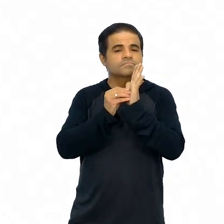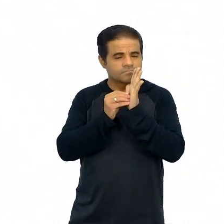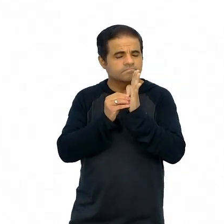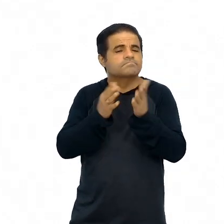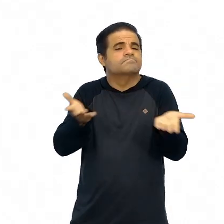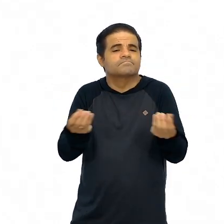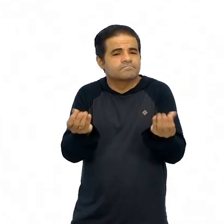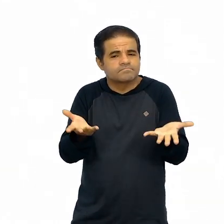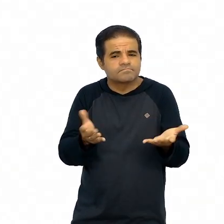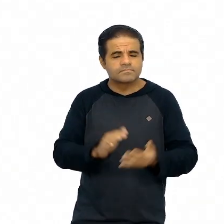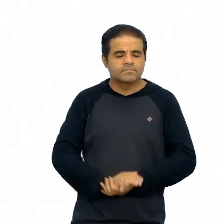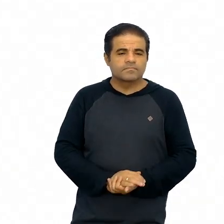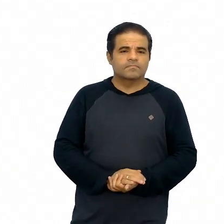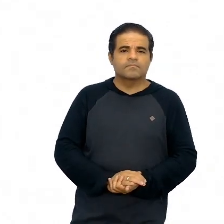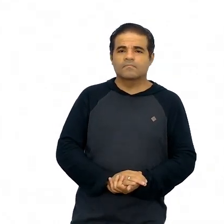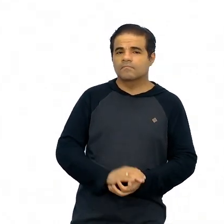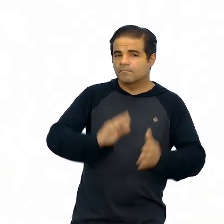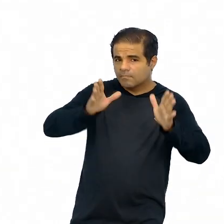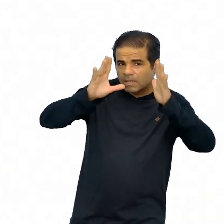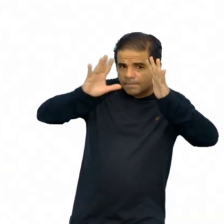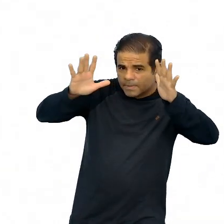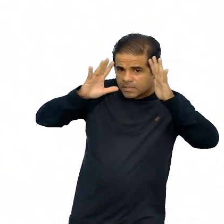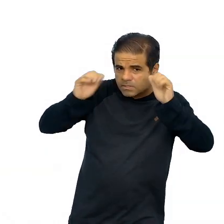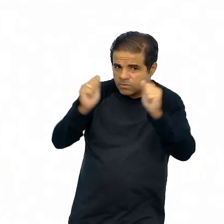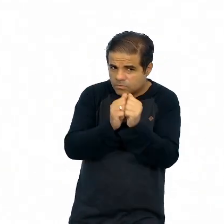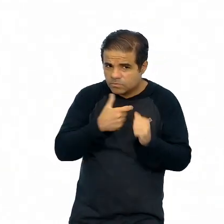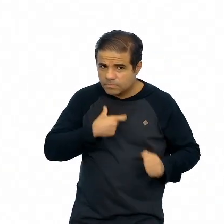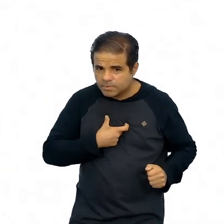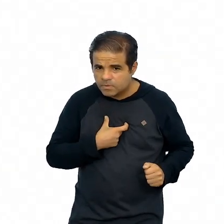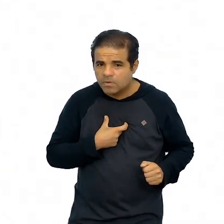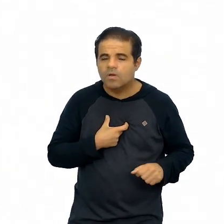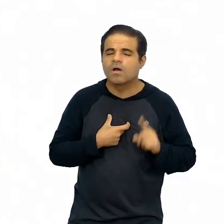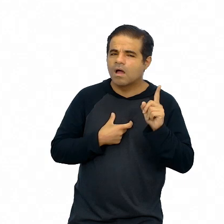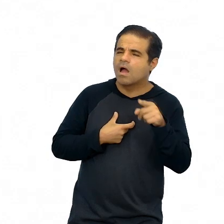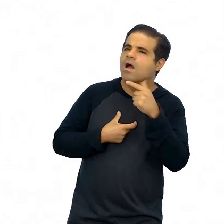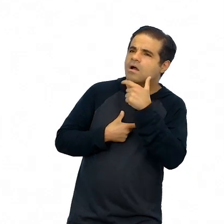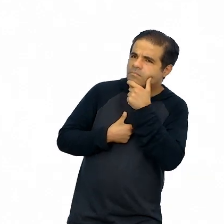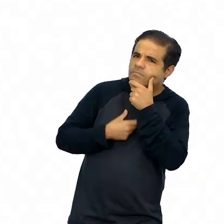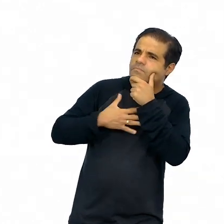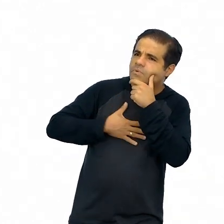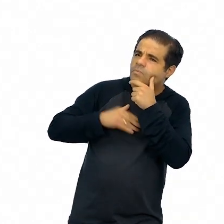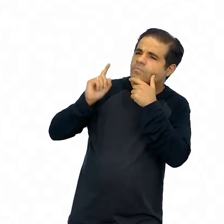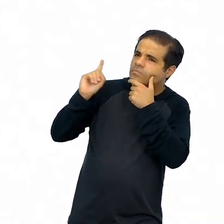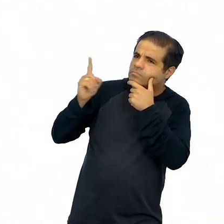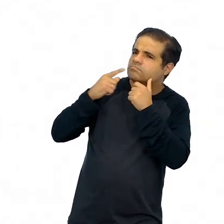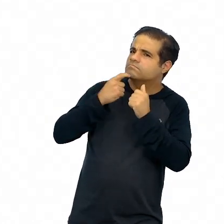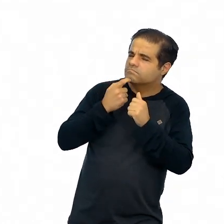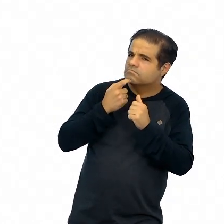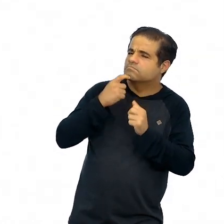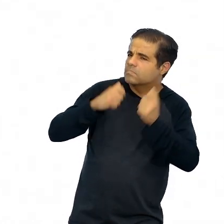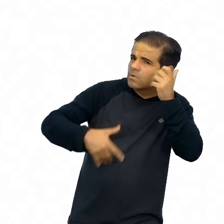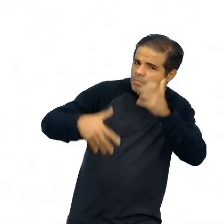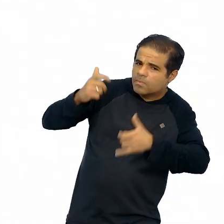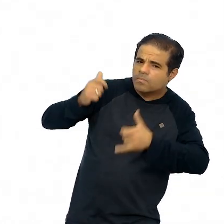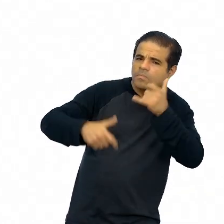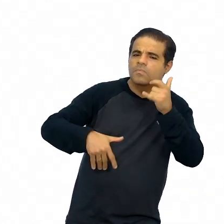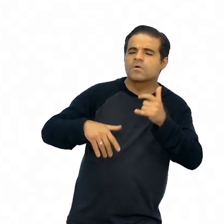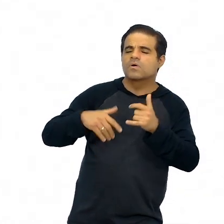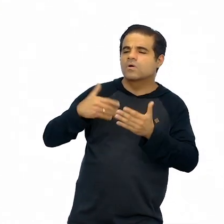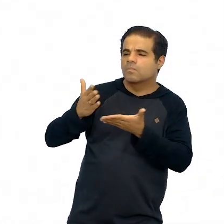aí, professor? Pensa, você está pensando comigo, né? Ah, meu Deus. Então, é raiz não